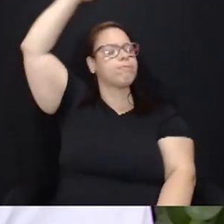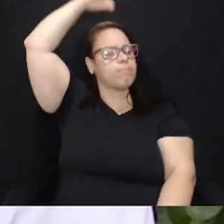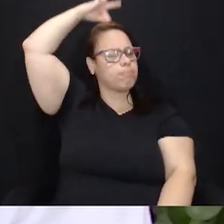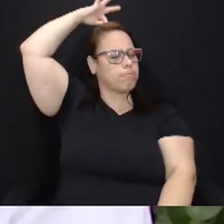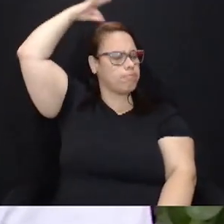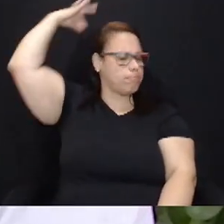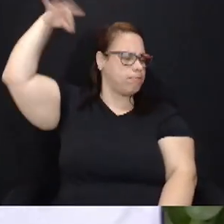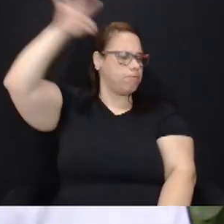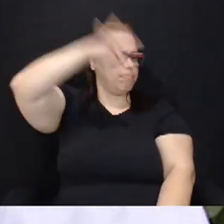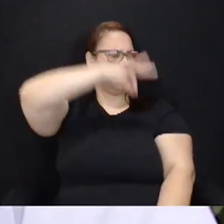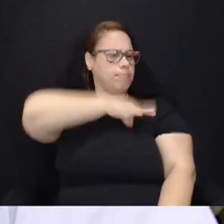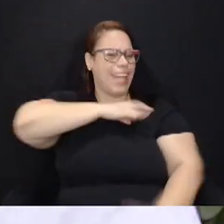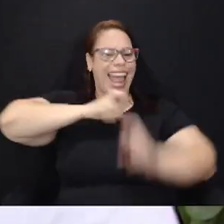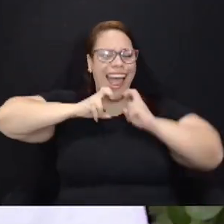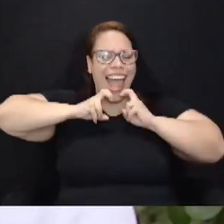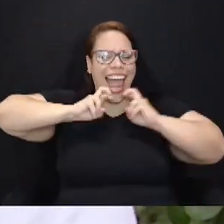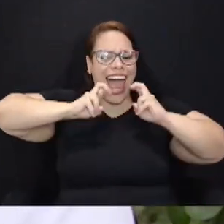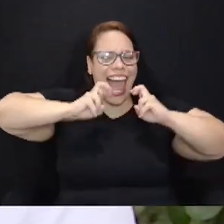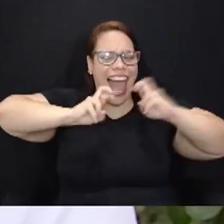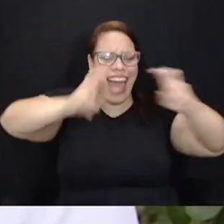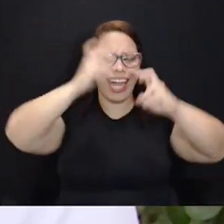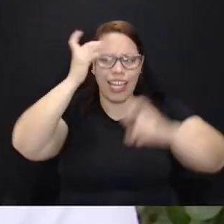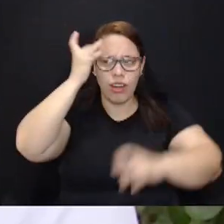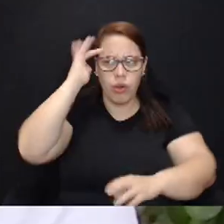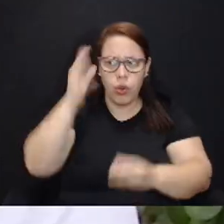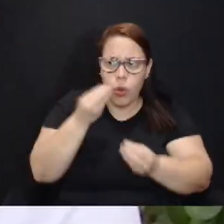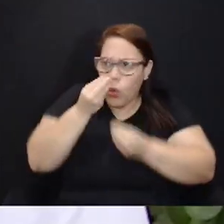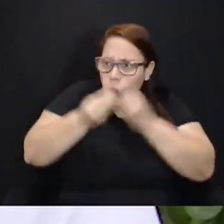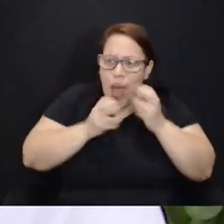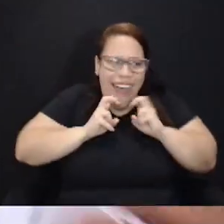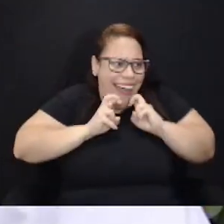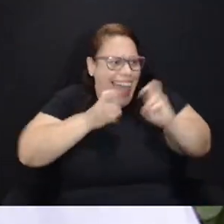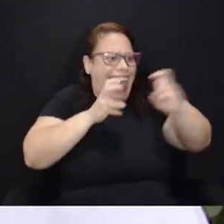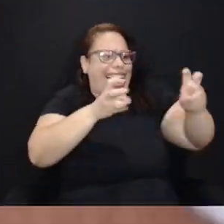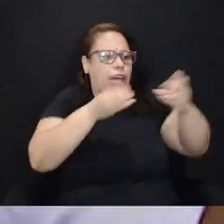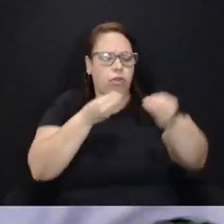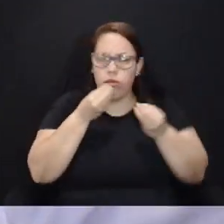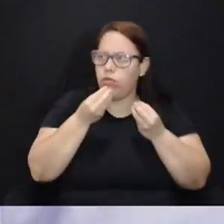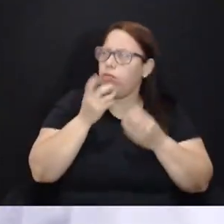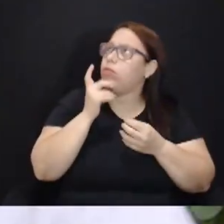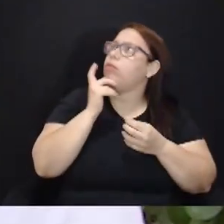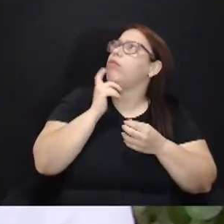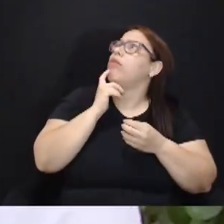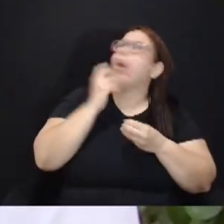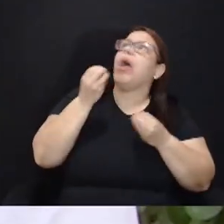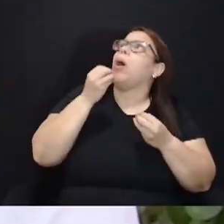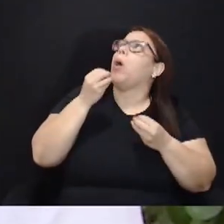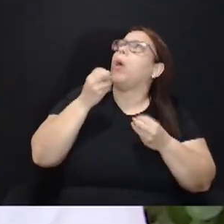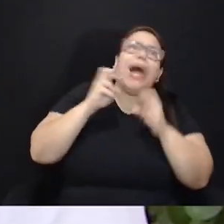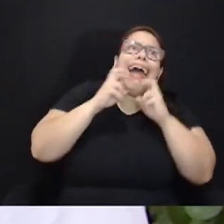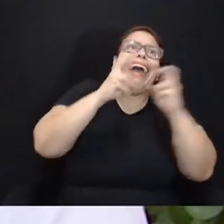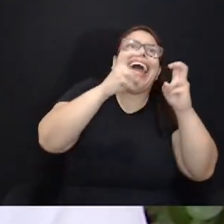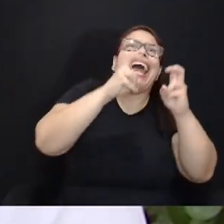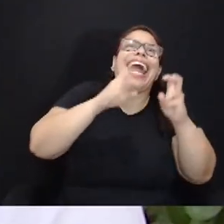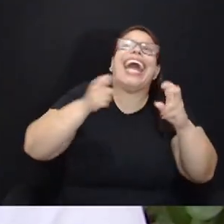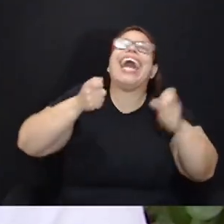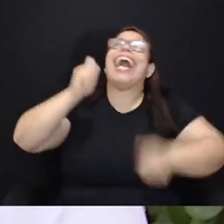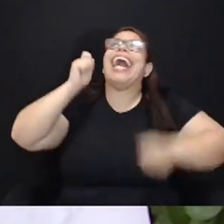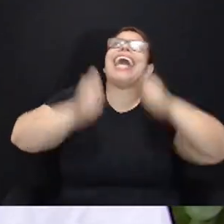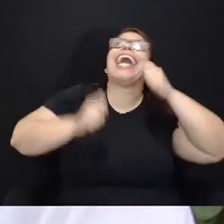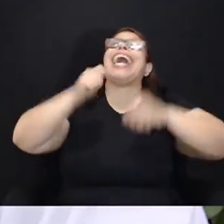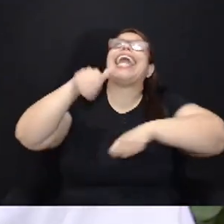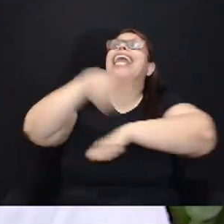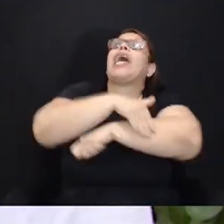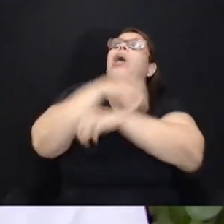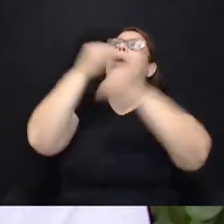gritar. E eu não sabia como gritar. Porque não é um grito de sair fazendo barulho na rua.